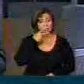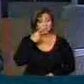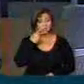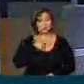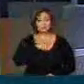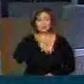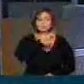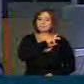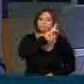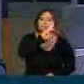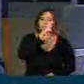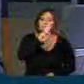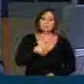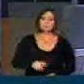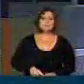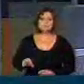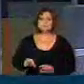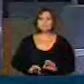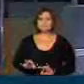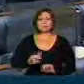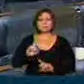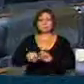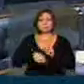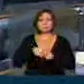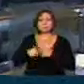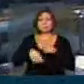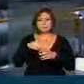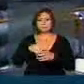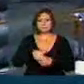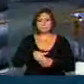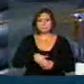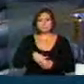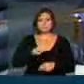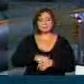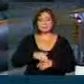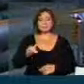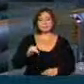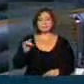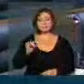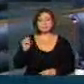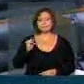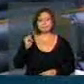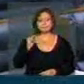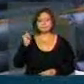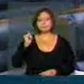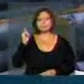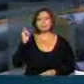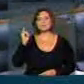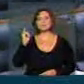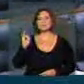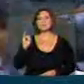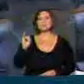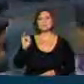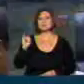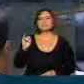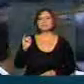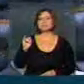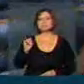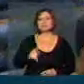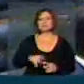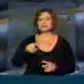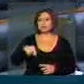nossa responsabilidade após a eleição. Eu acho que é muito importante, a